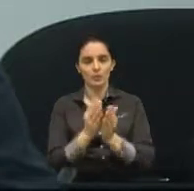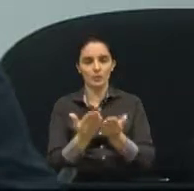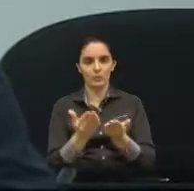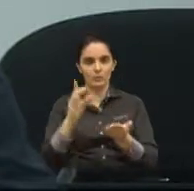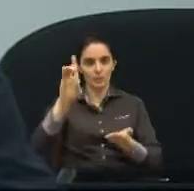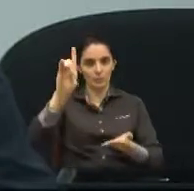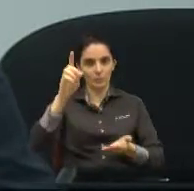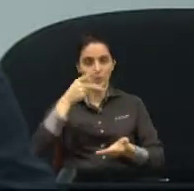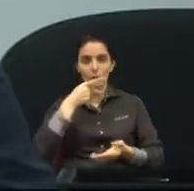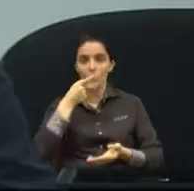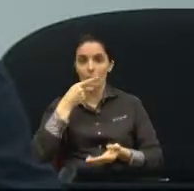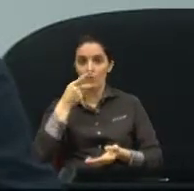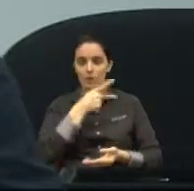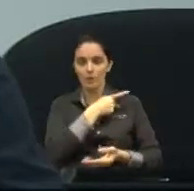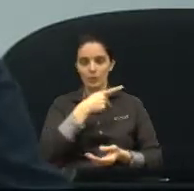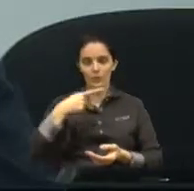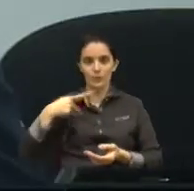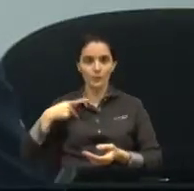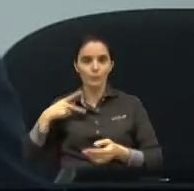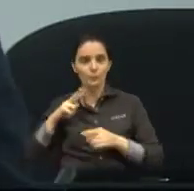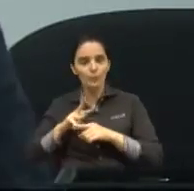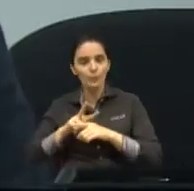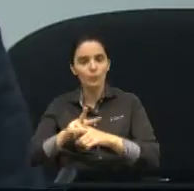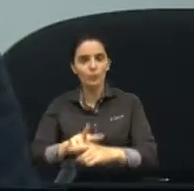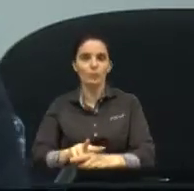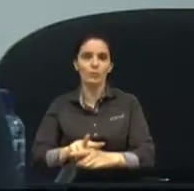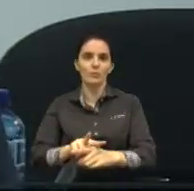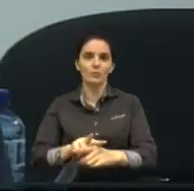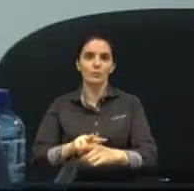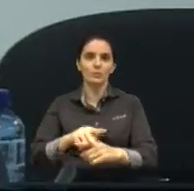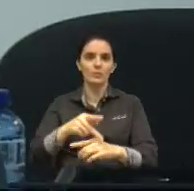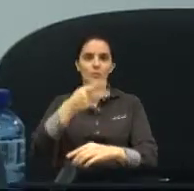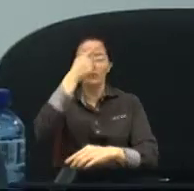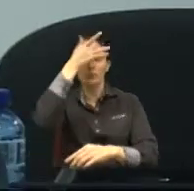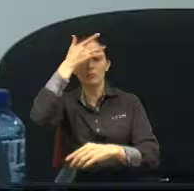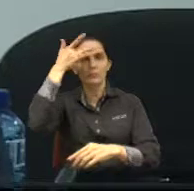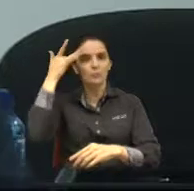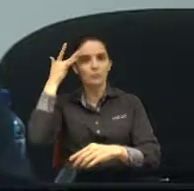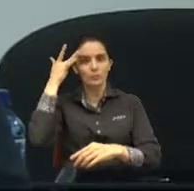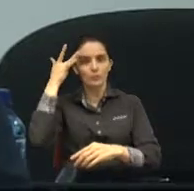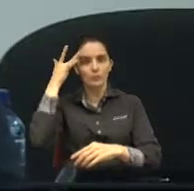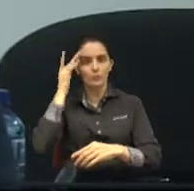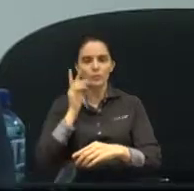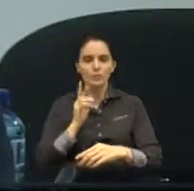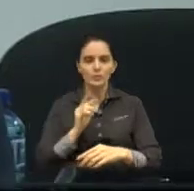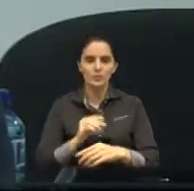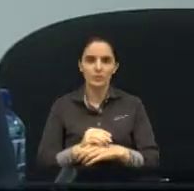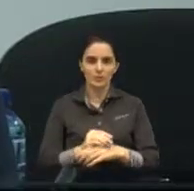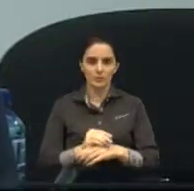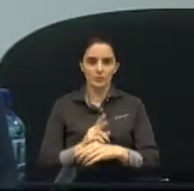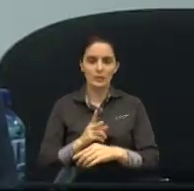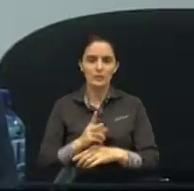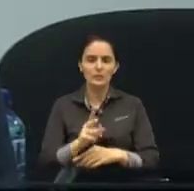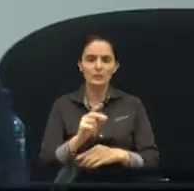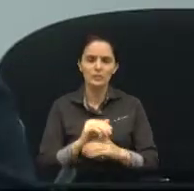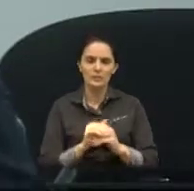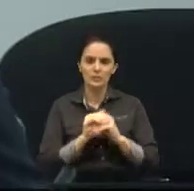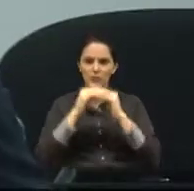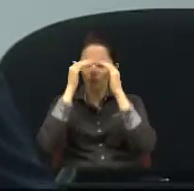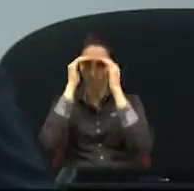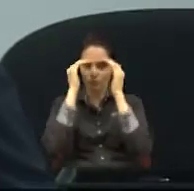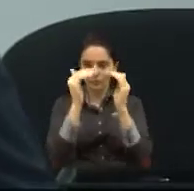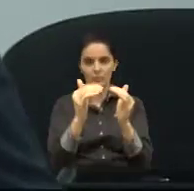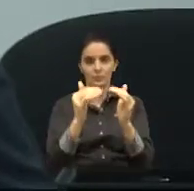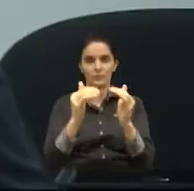pastor dá até a vida pelas suas ovelhas, nunca perdendo a condição de servo. Mas naquele dia, naquele culto